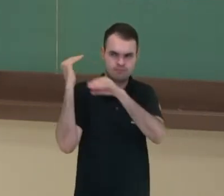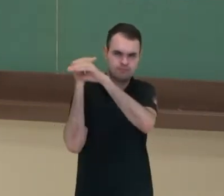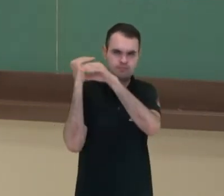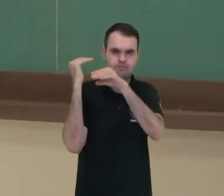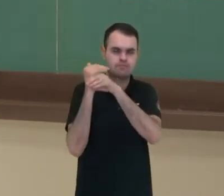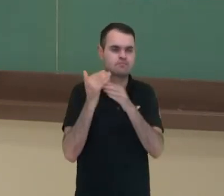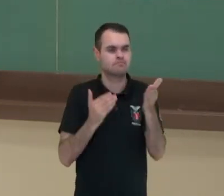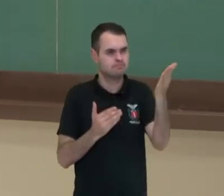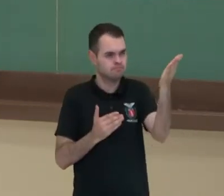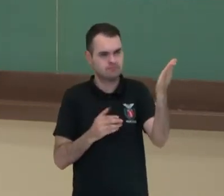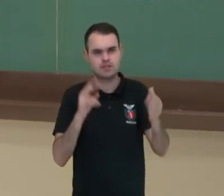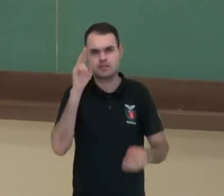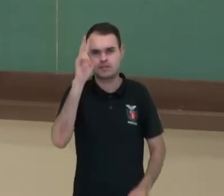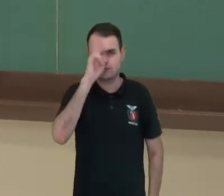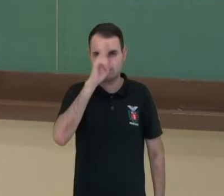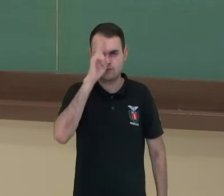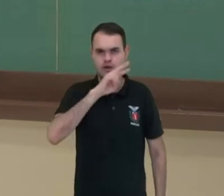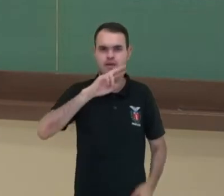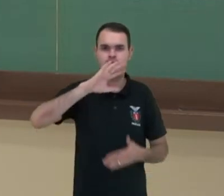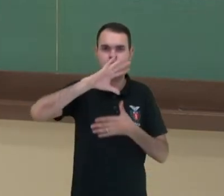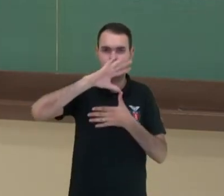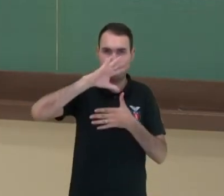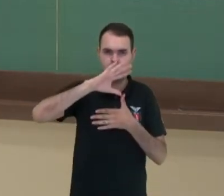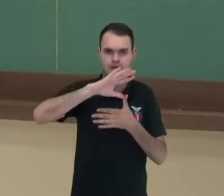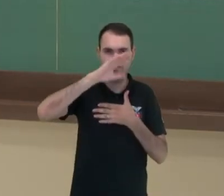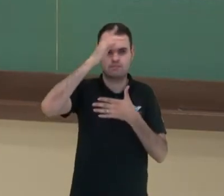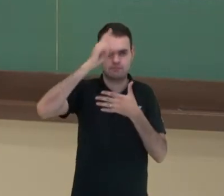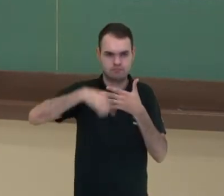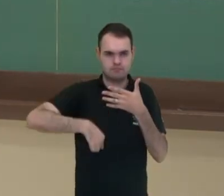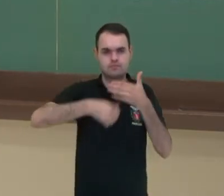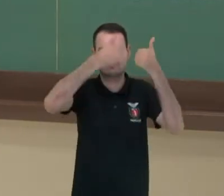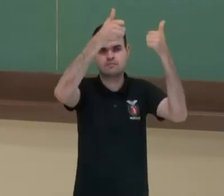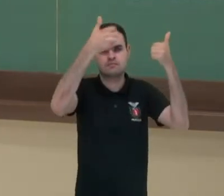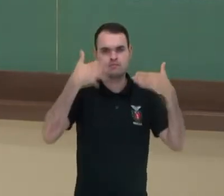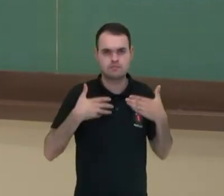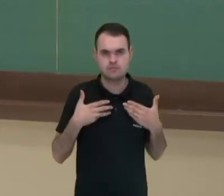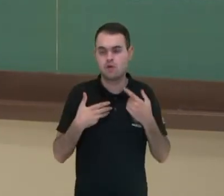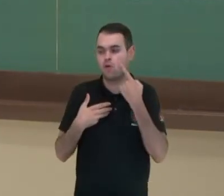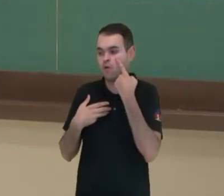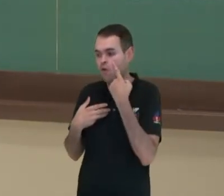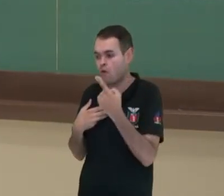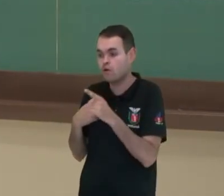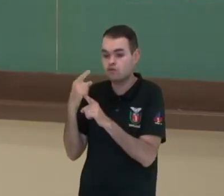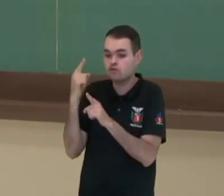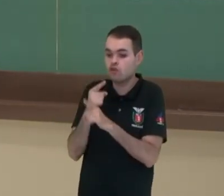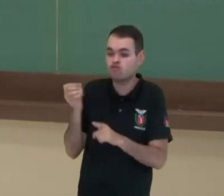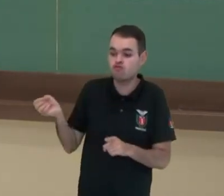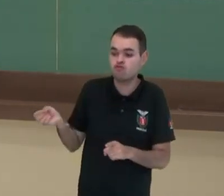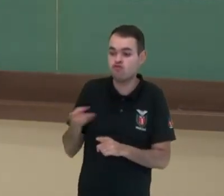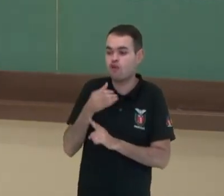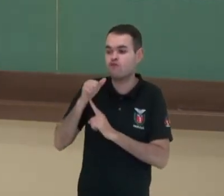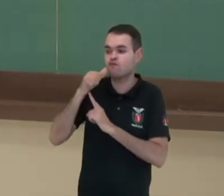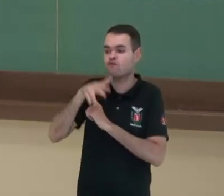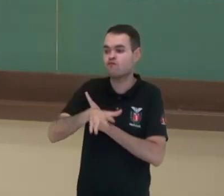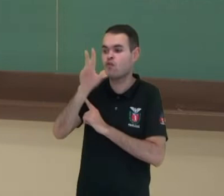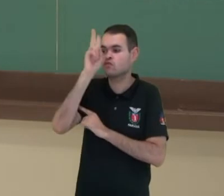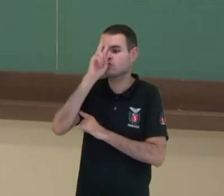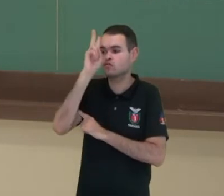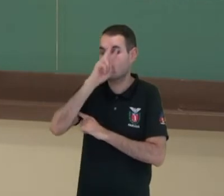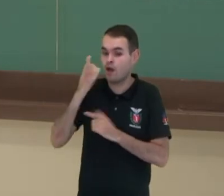aí de História da América, e ele vai e me conta o seguinte, olha, acabar de encontrar novas fontes históricas